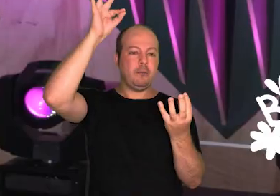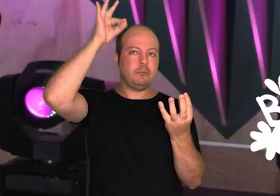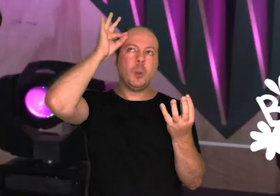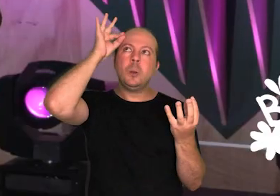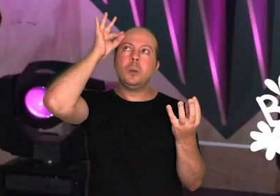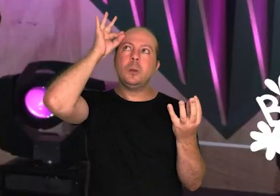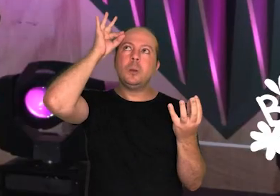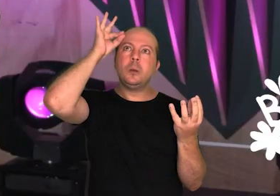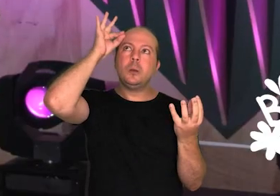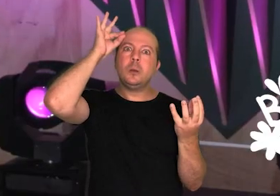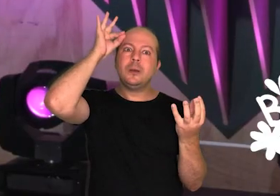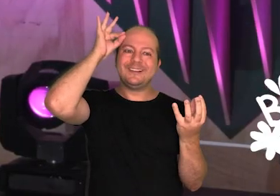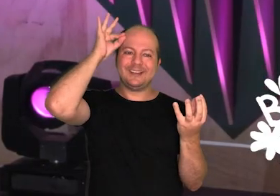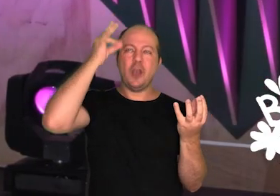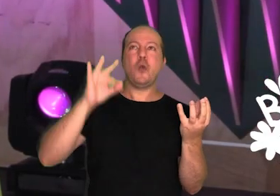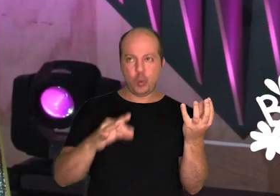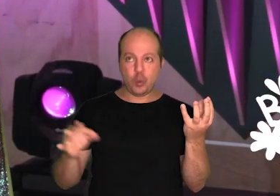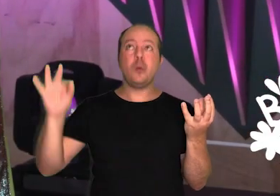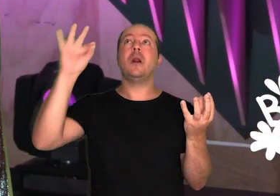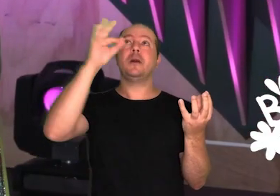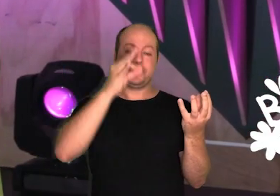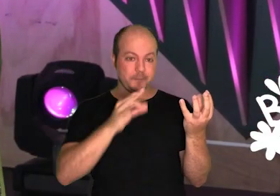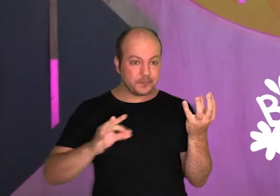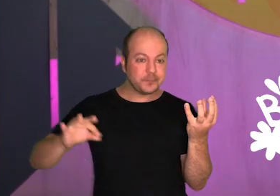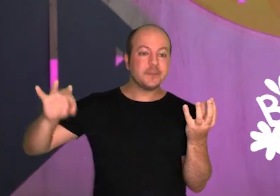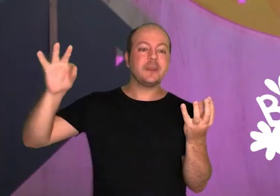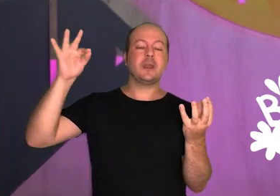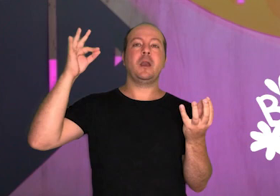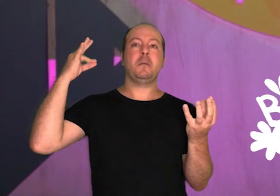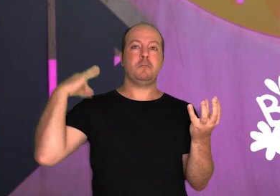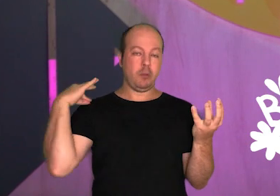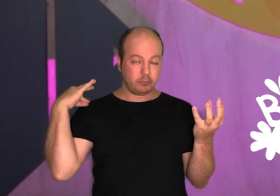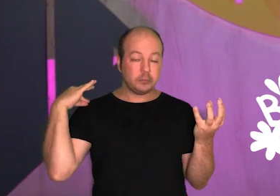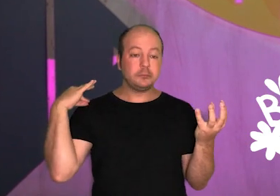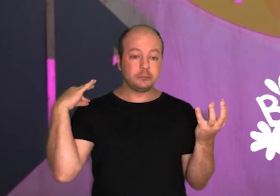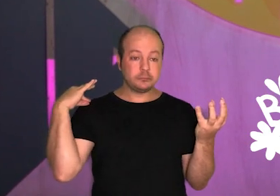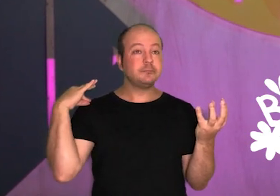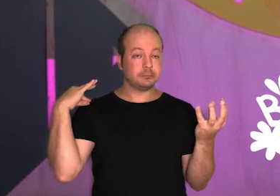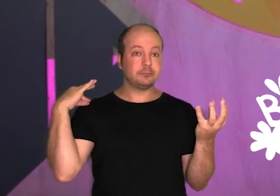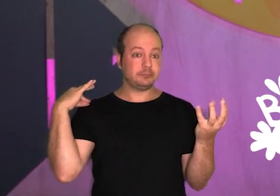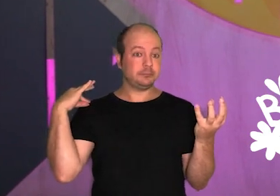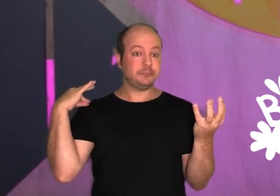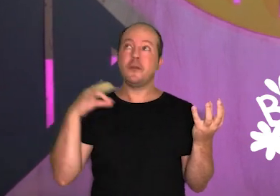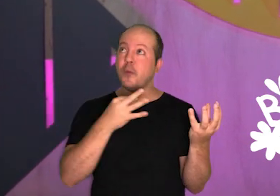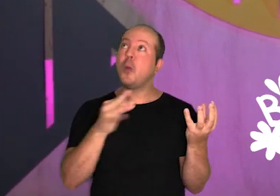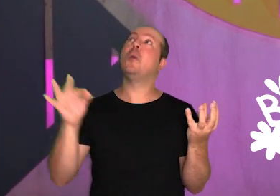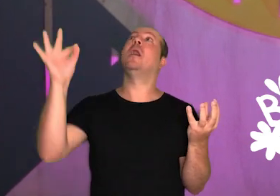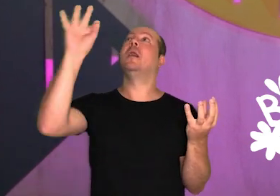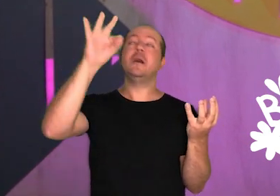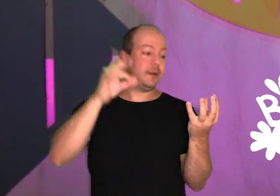cabeça. E ela voa, e ela pousa então no seu ombro. E ela